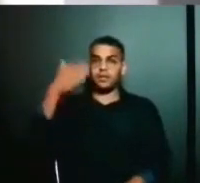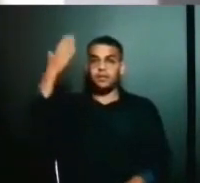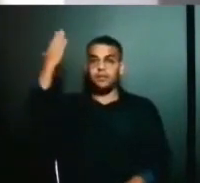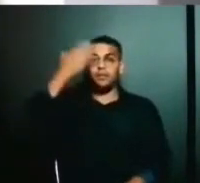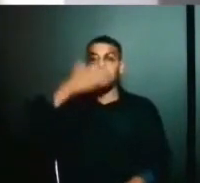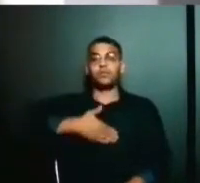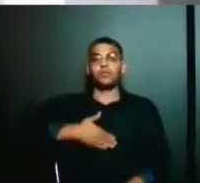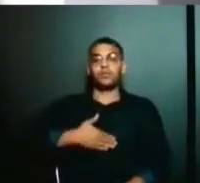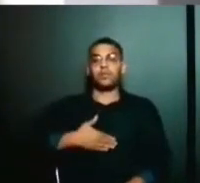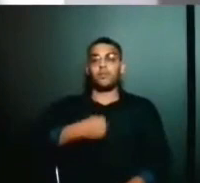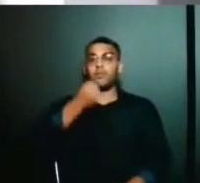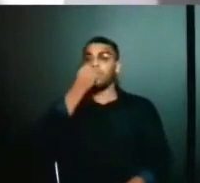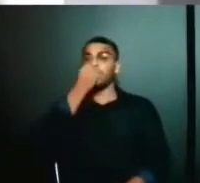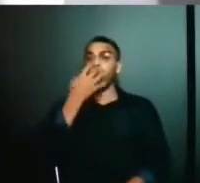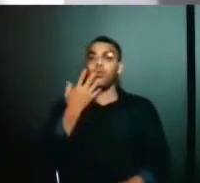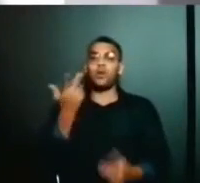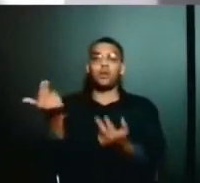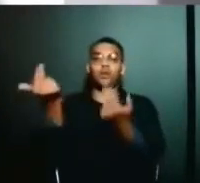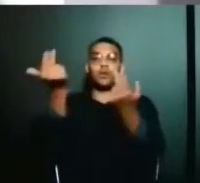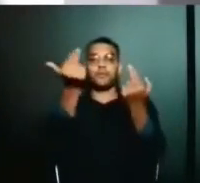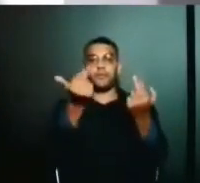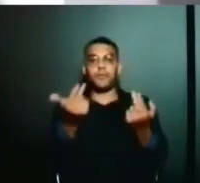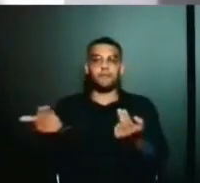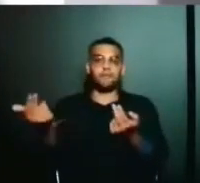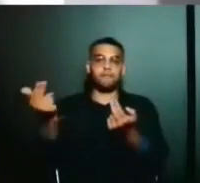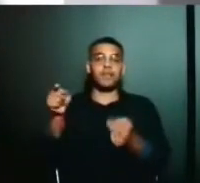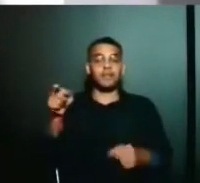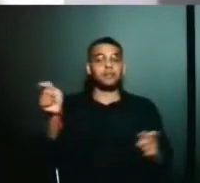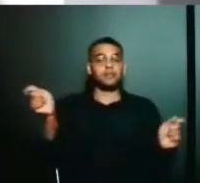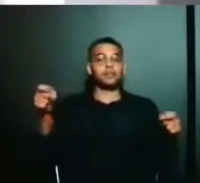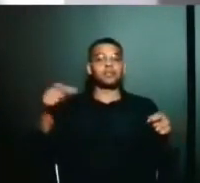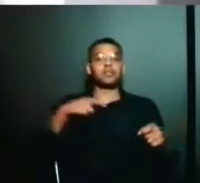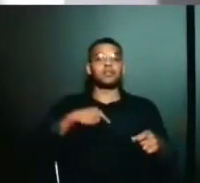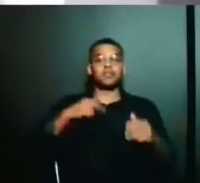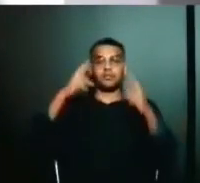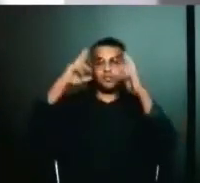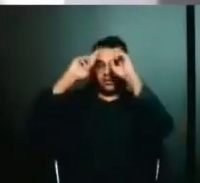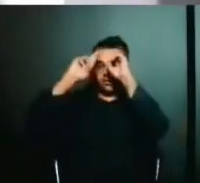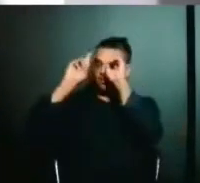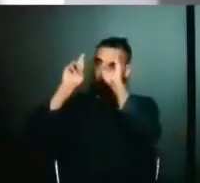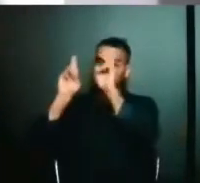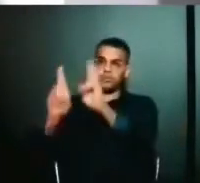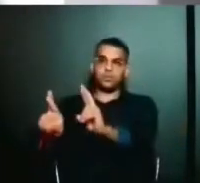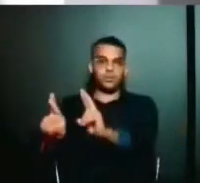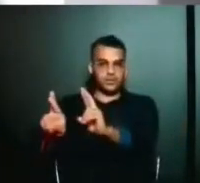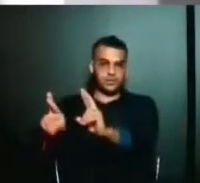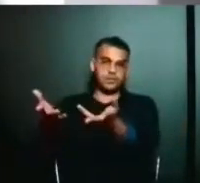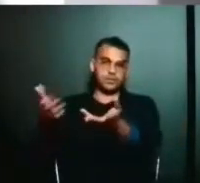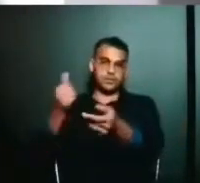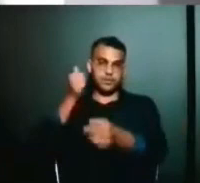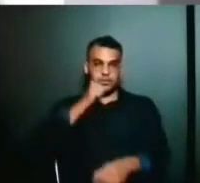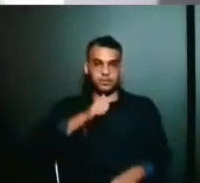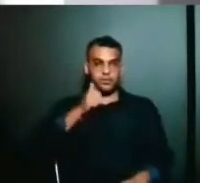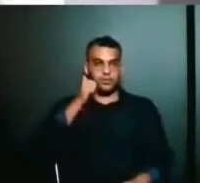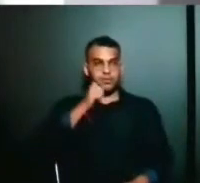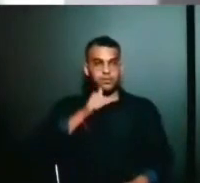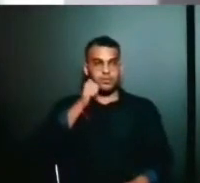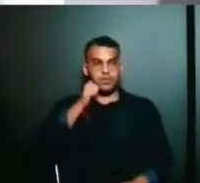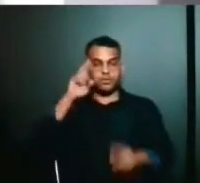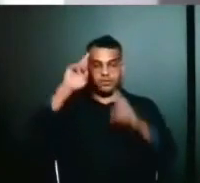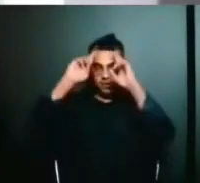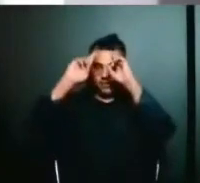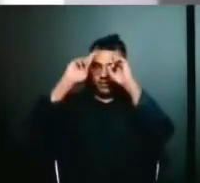era tão boa quanto eles. Eles ganhariam um respeito absurdo dessa moça.